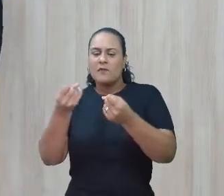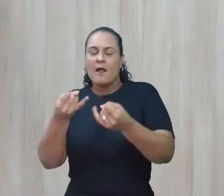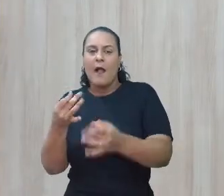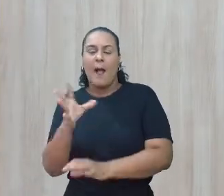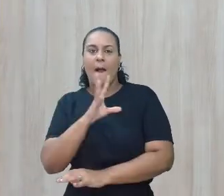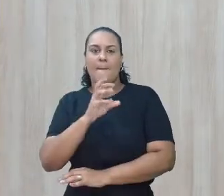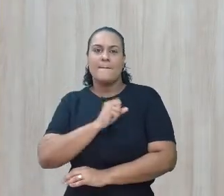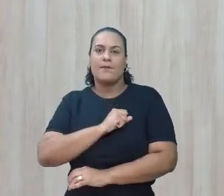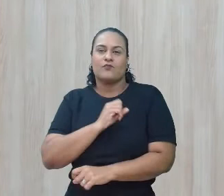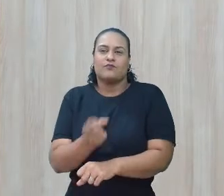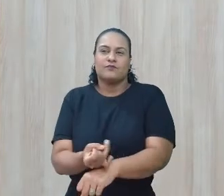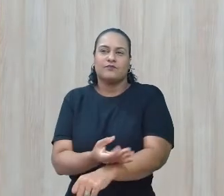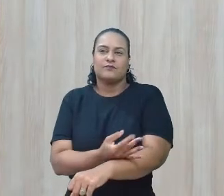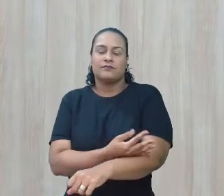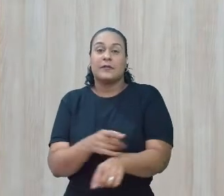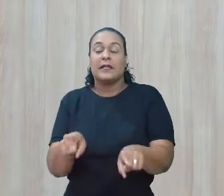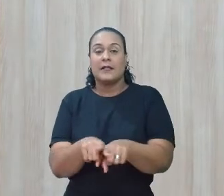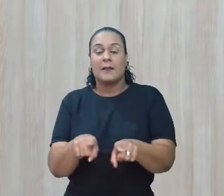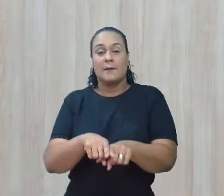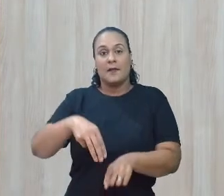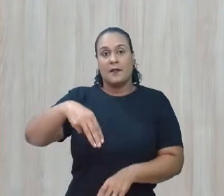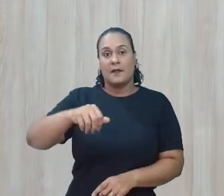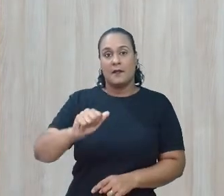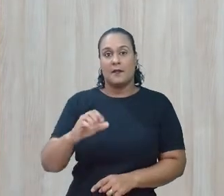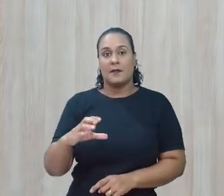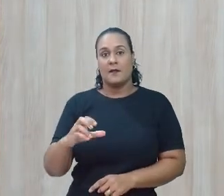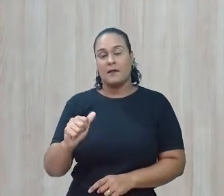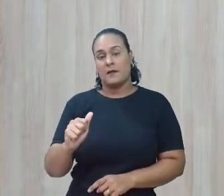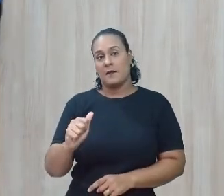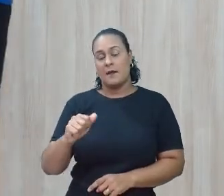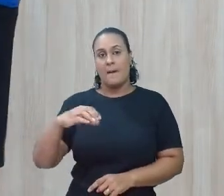temos Machado de Assis, nosso casmurro,